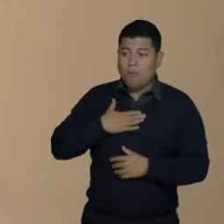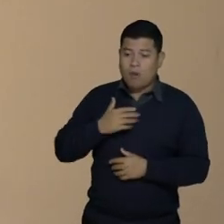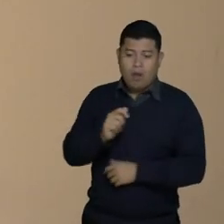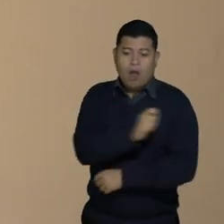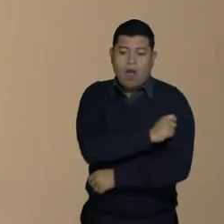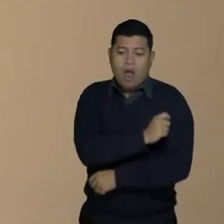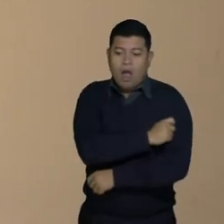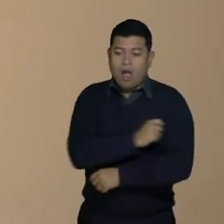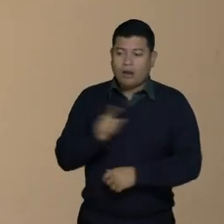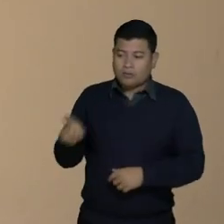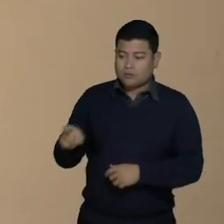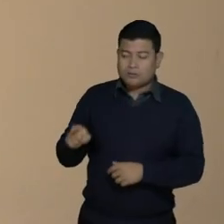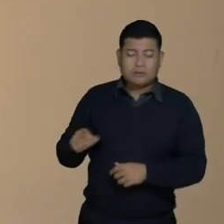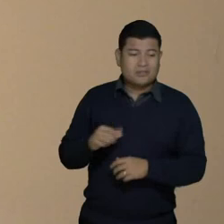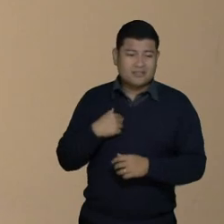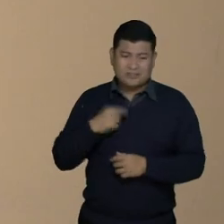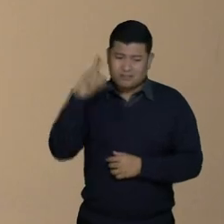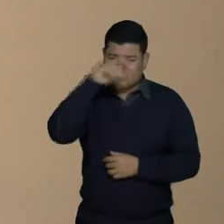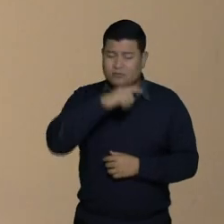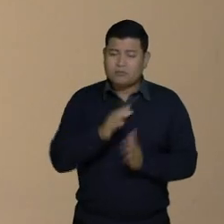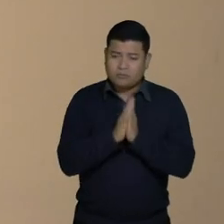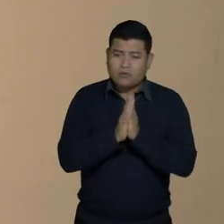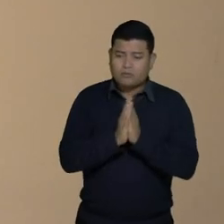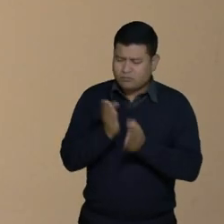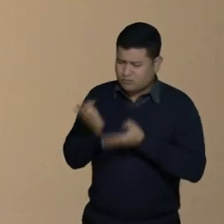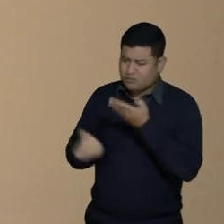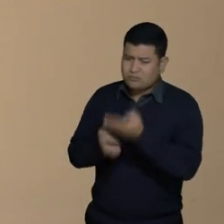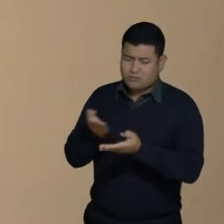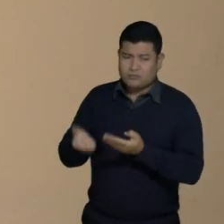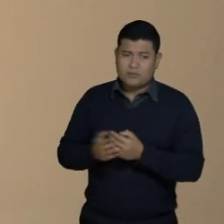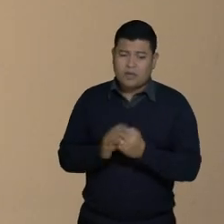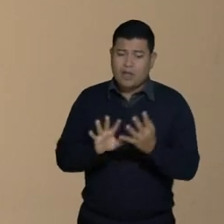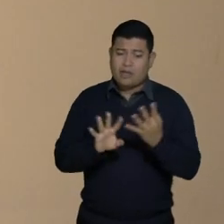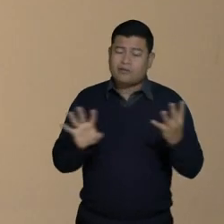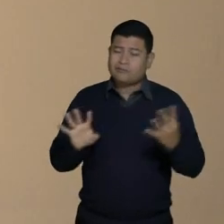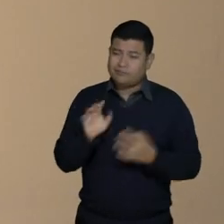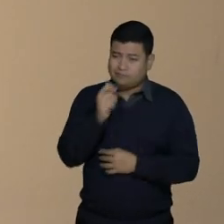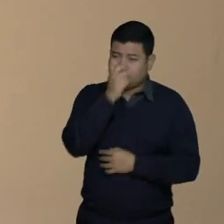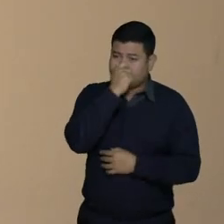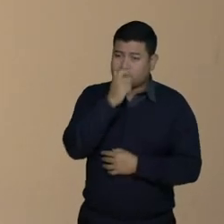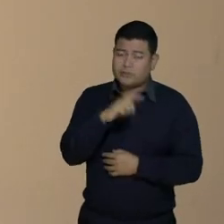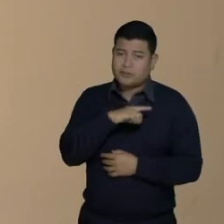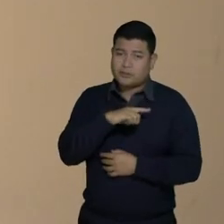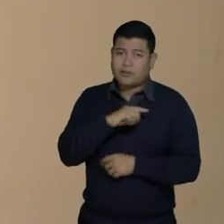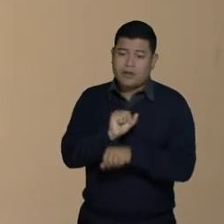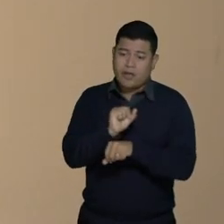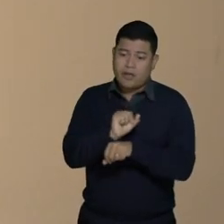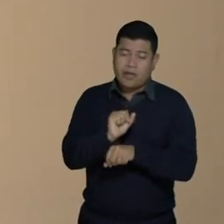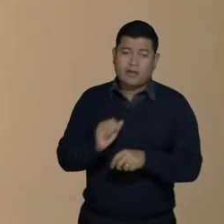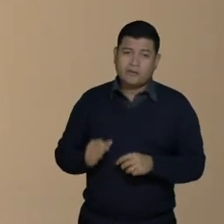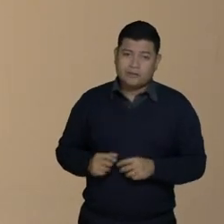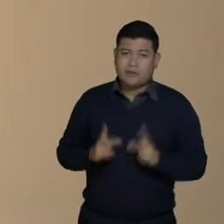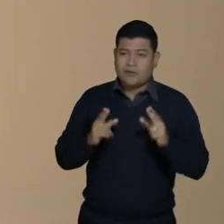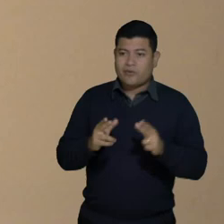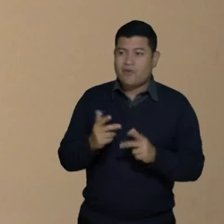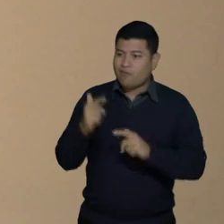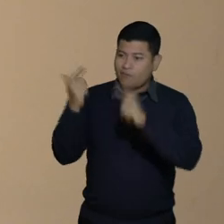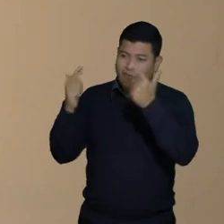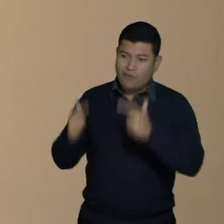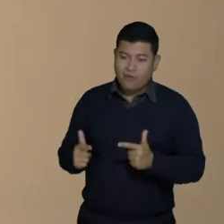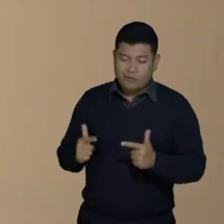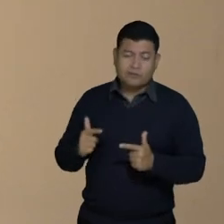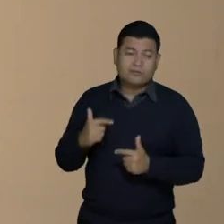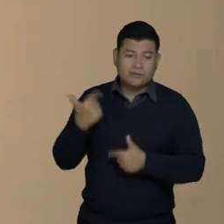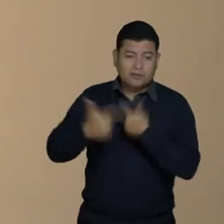estudante mas às vezes a agenda tá cheia fila tem fila de espera tem como em qualquer serviço público né que a gente